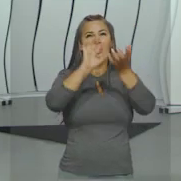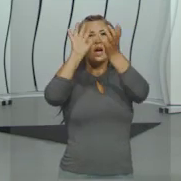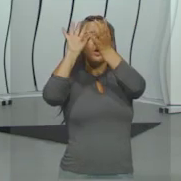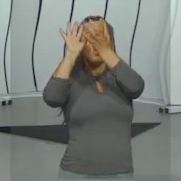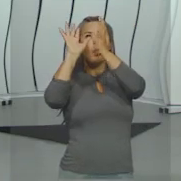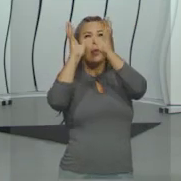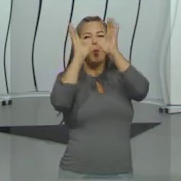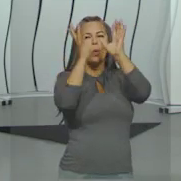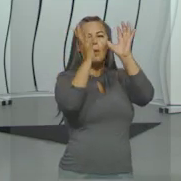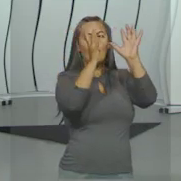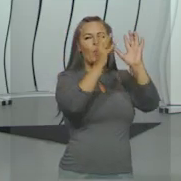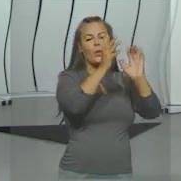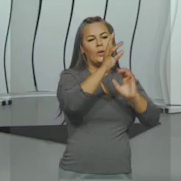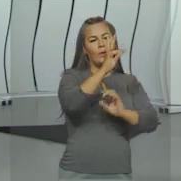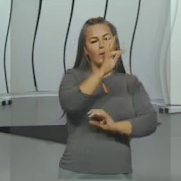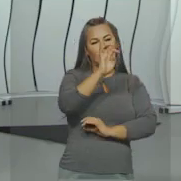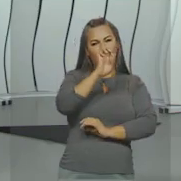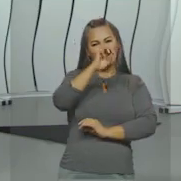de tempo.